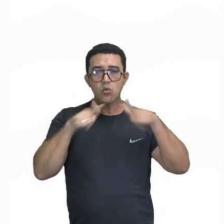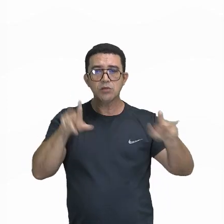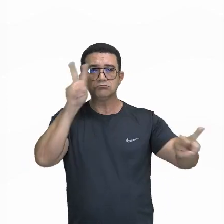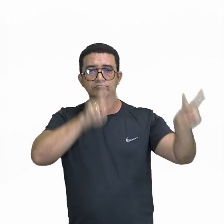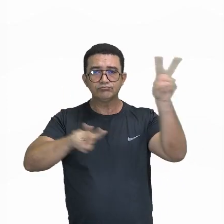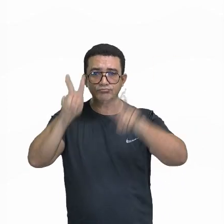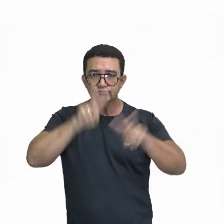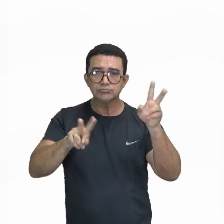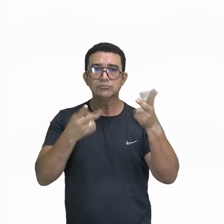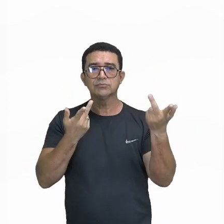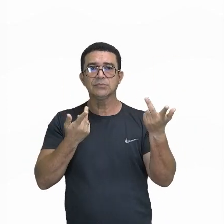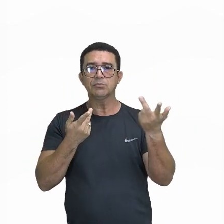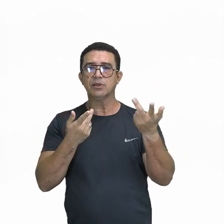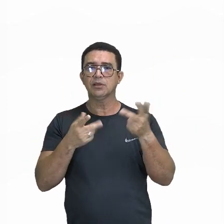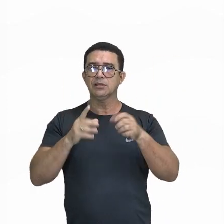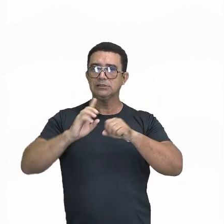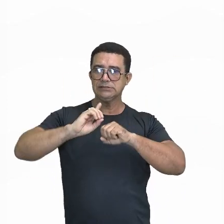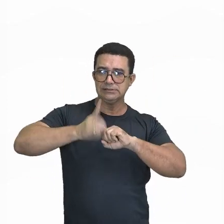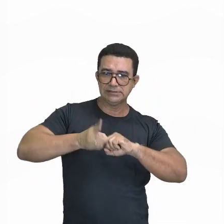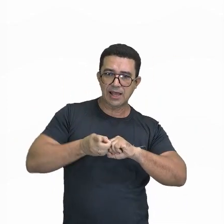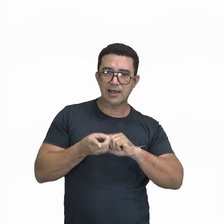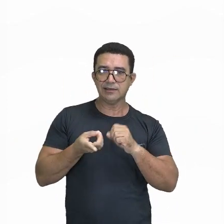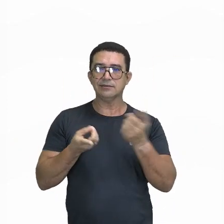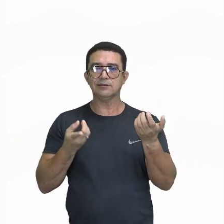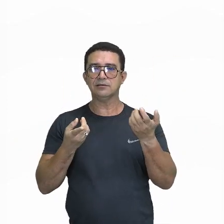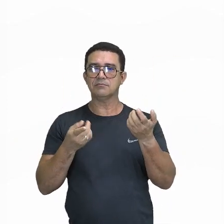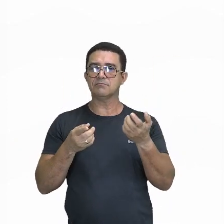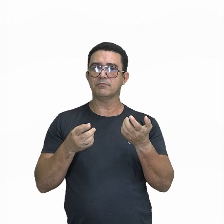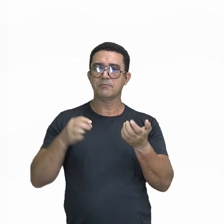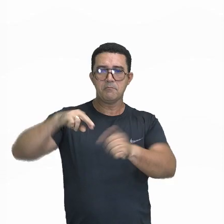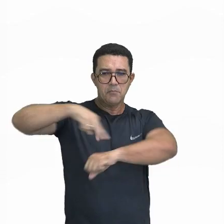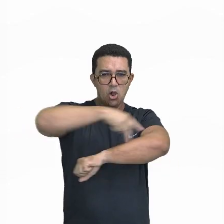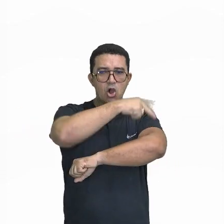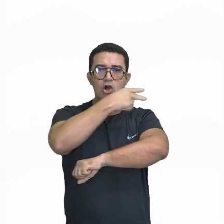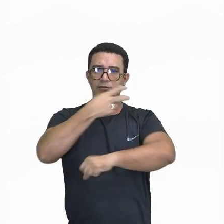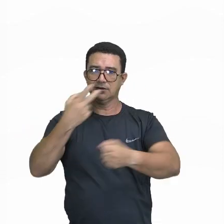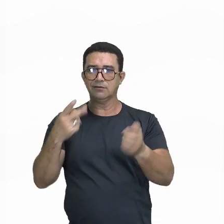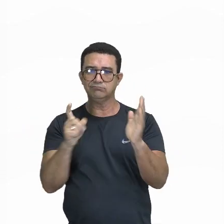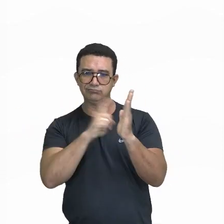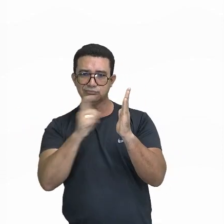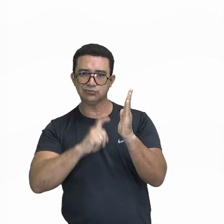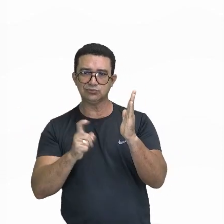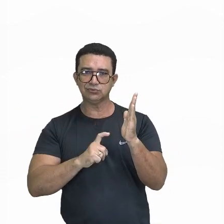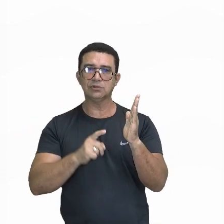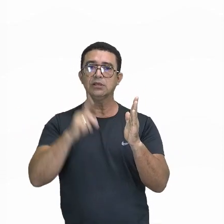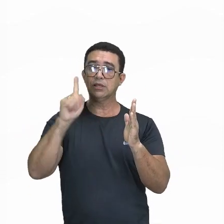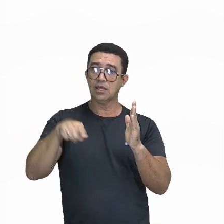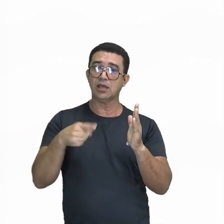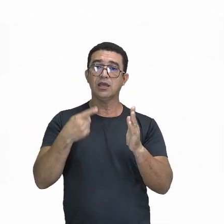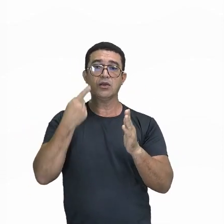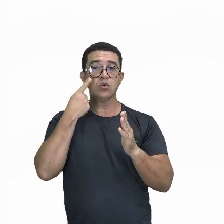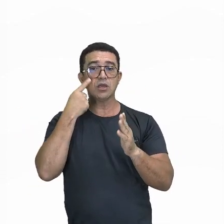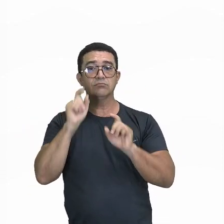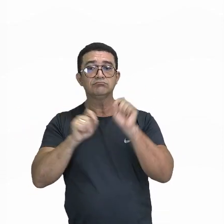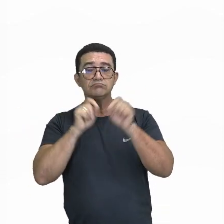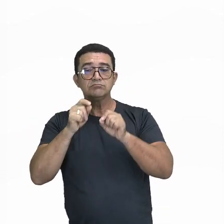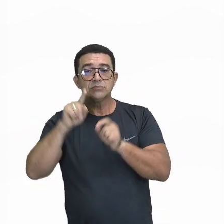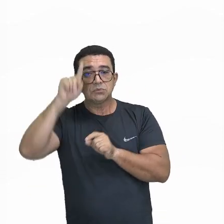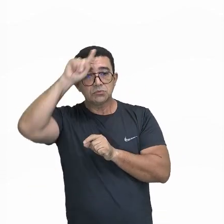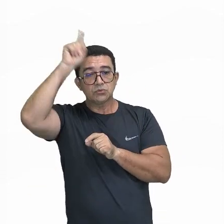no design, na moda, no grafite, entre outras áreas. Os brasileiros são vistos como inventores de